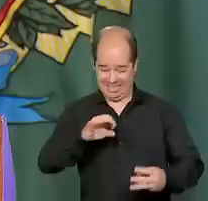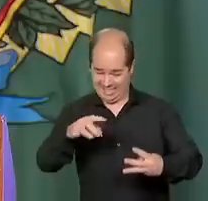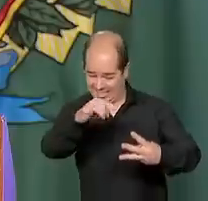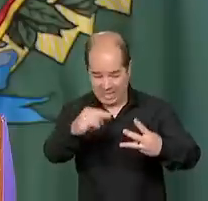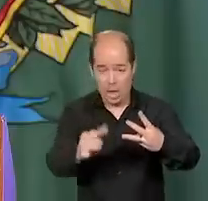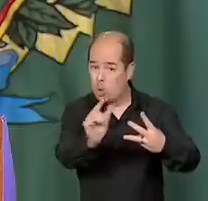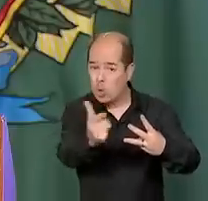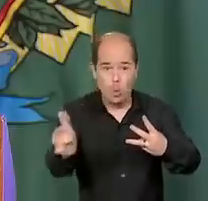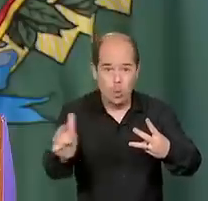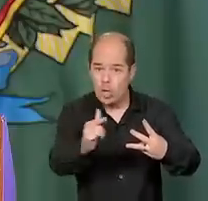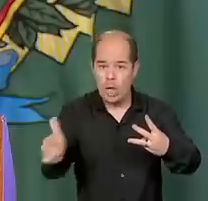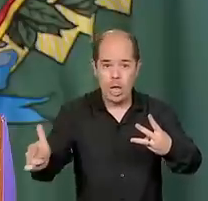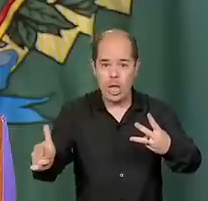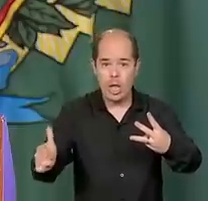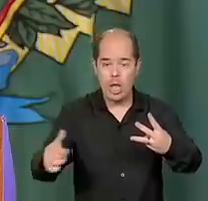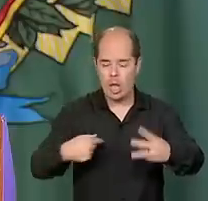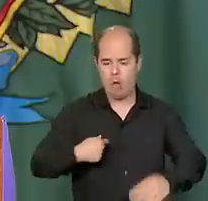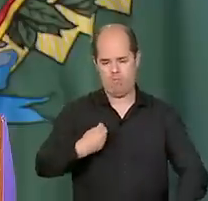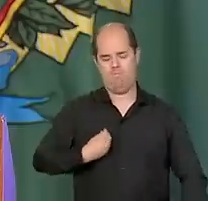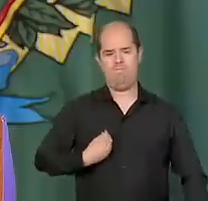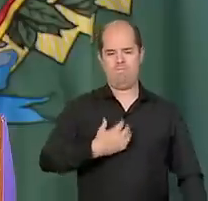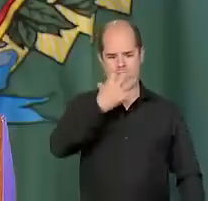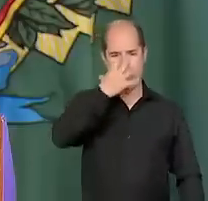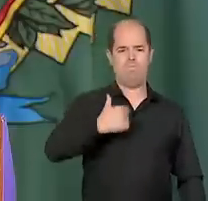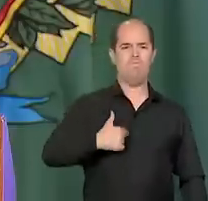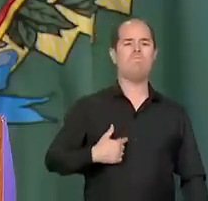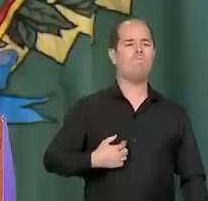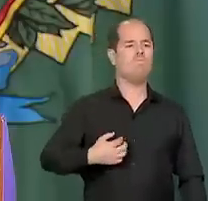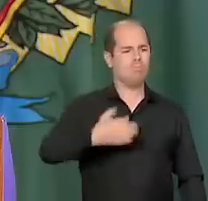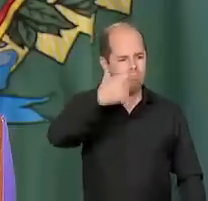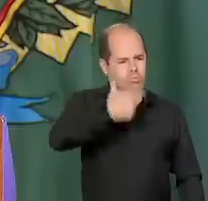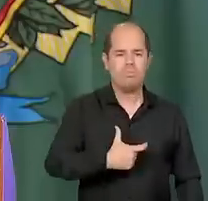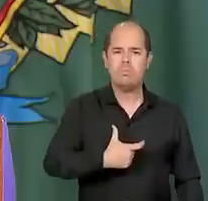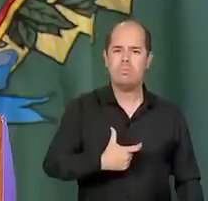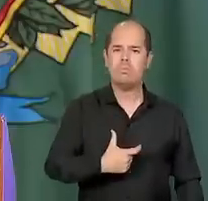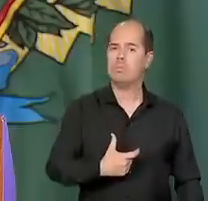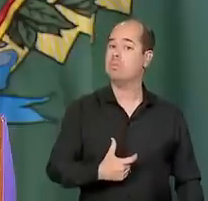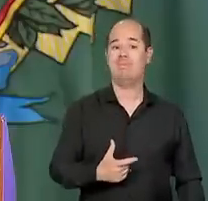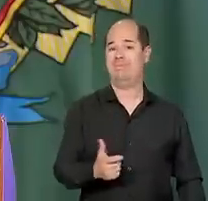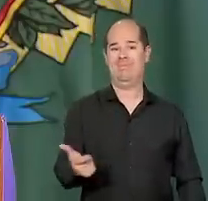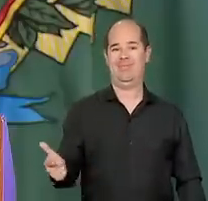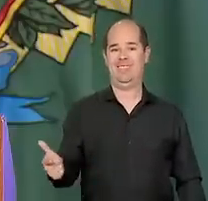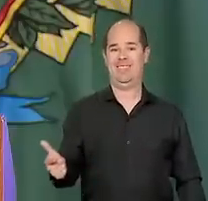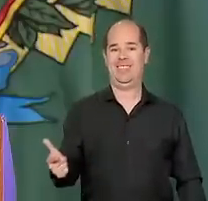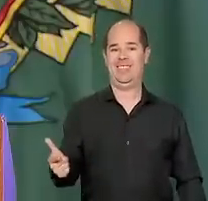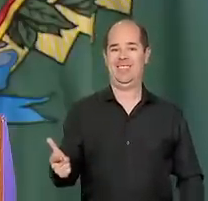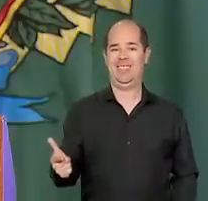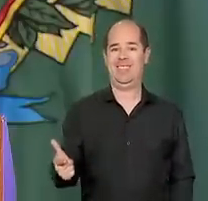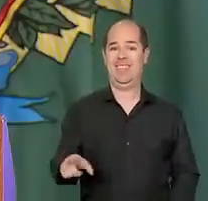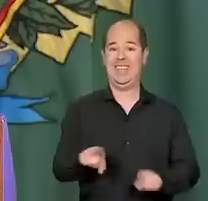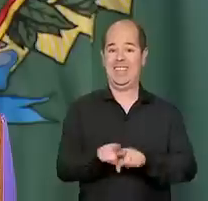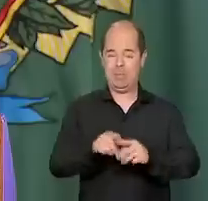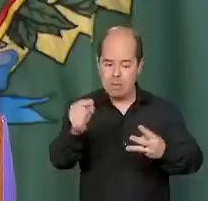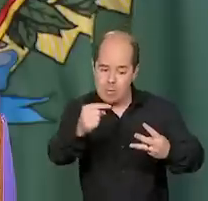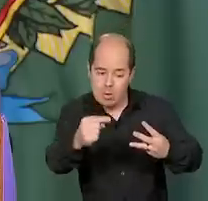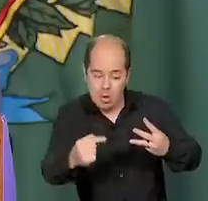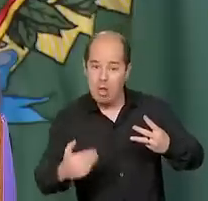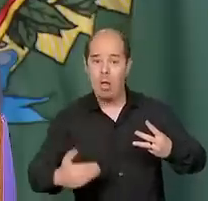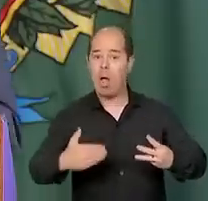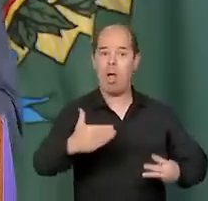seriedade na nossa vida. A gente não consegue realizar as coisas que a gente pensa em